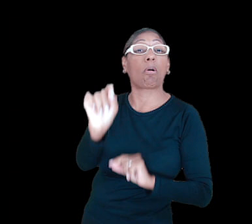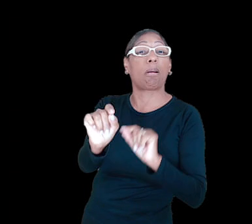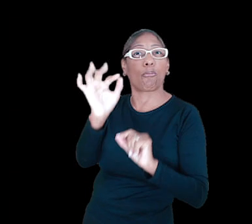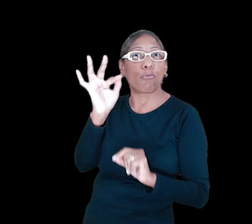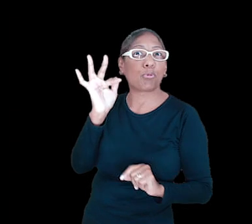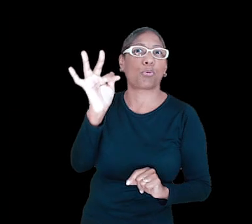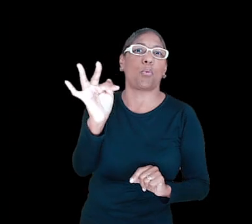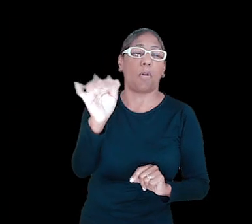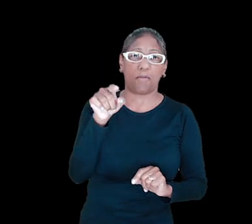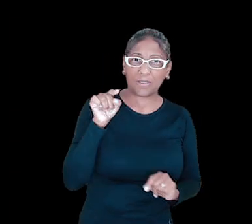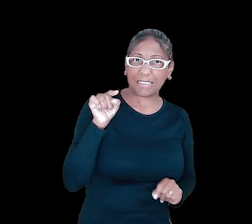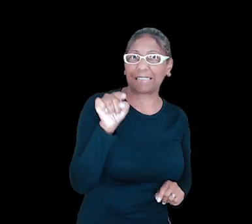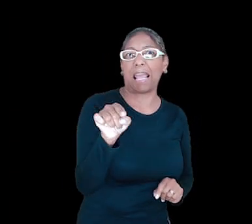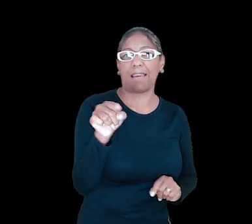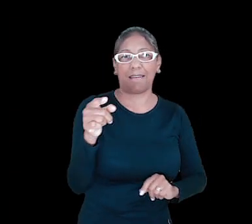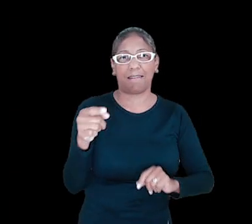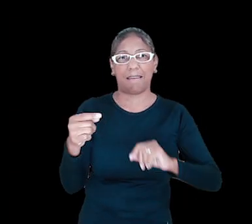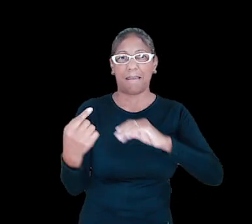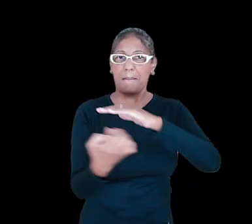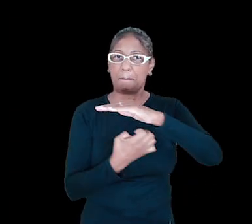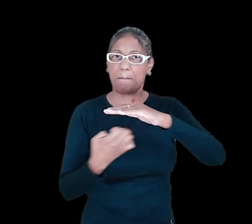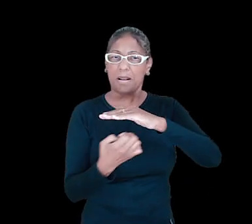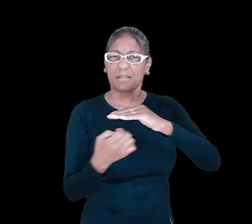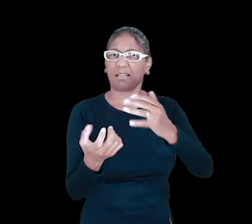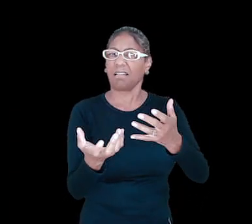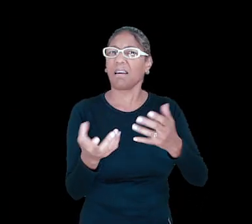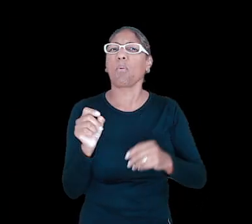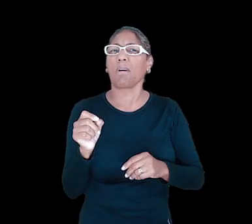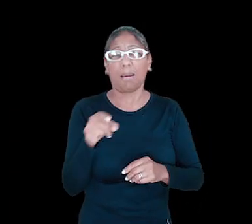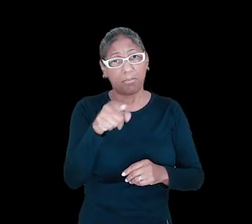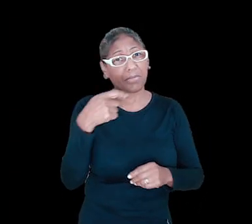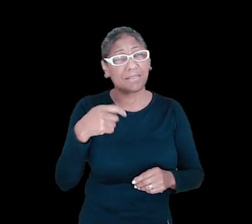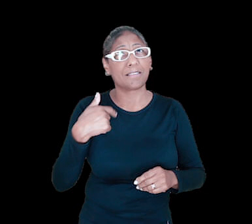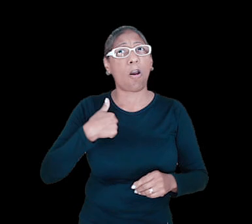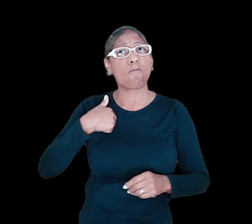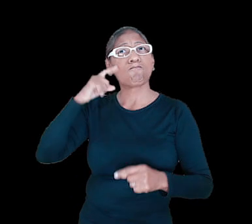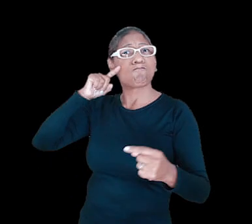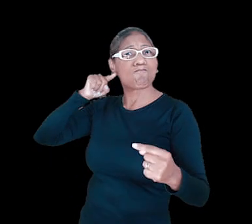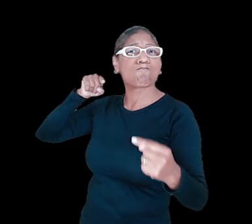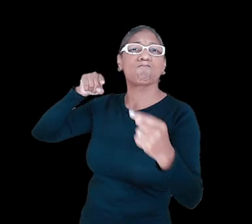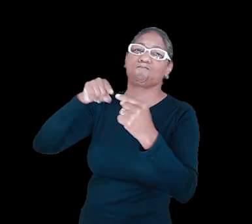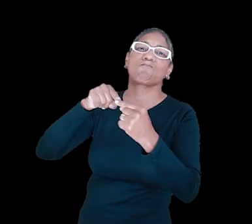Saber o que pela frente, onde você e a empresa querem chegar, né? Ter bem claro esse